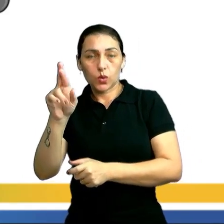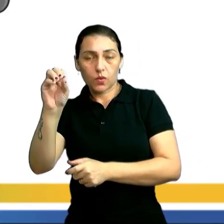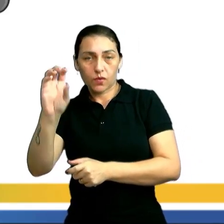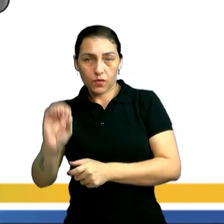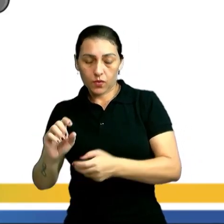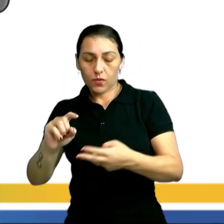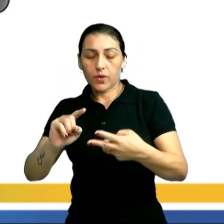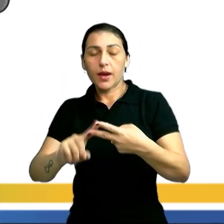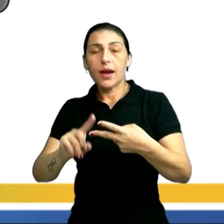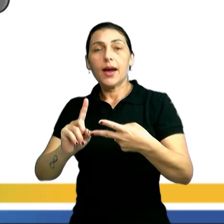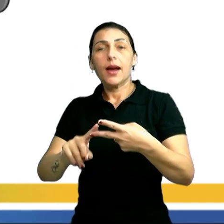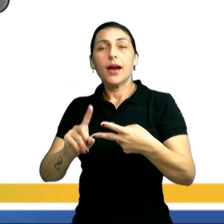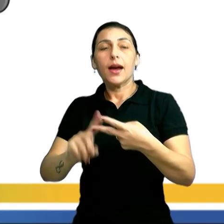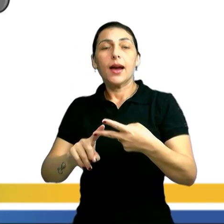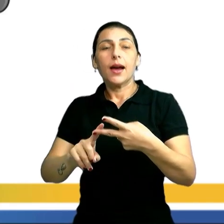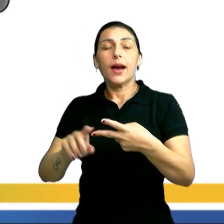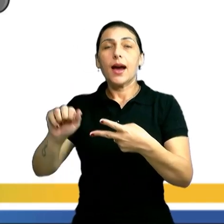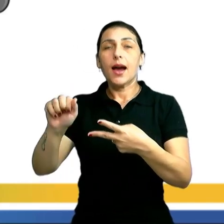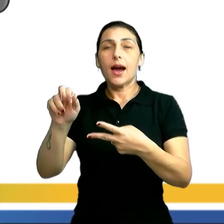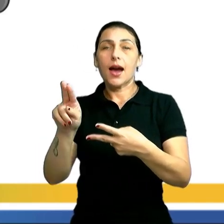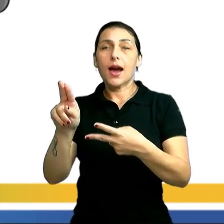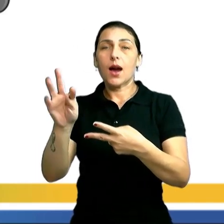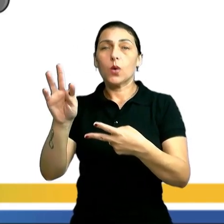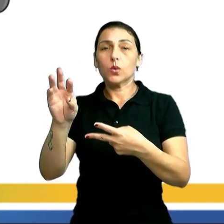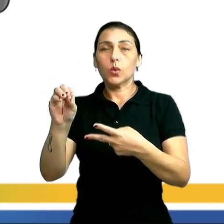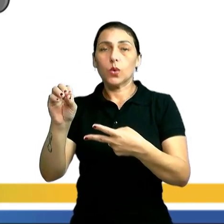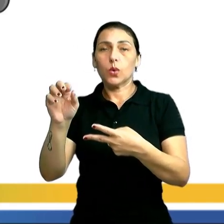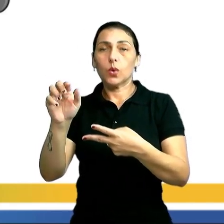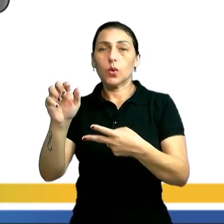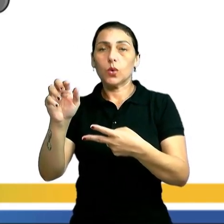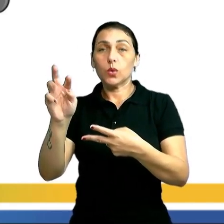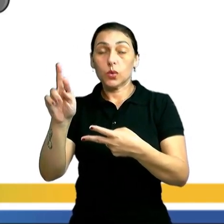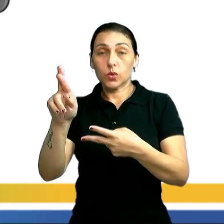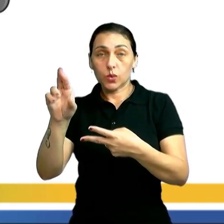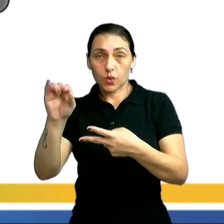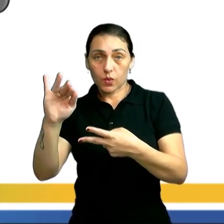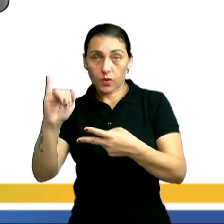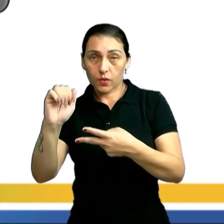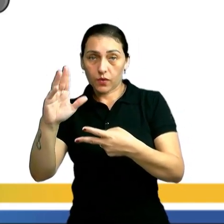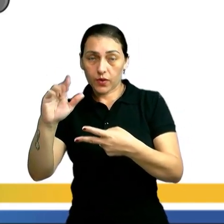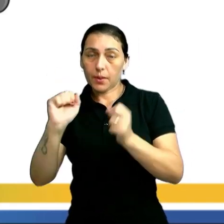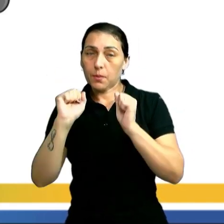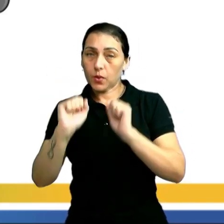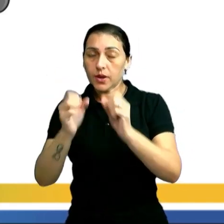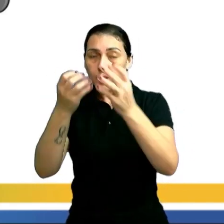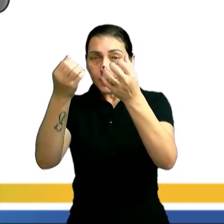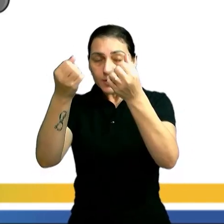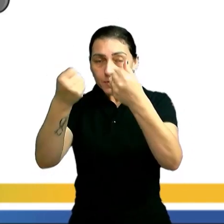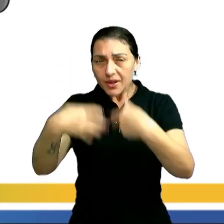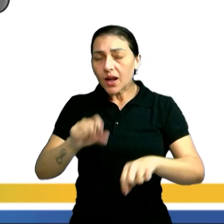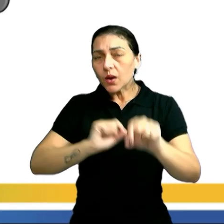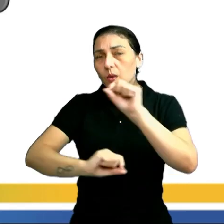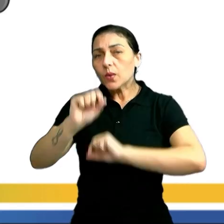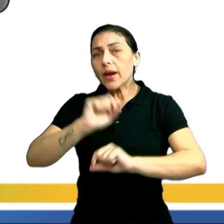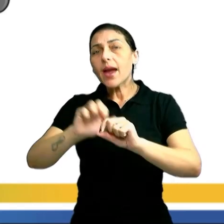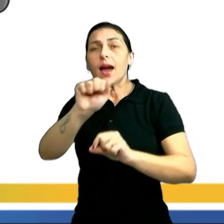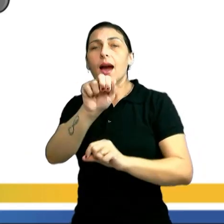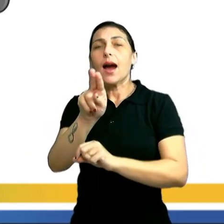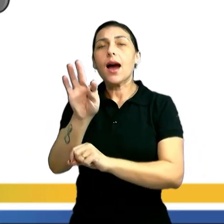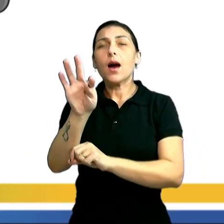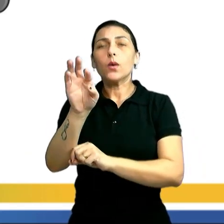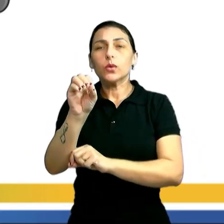a hipótese autotrófica, que diz que o primeiro ser vivo poderia ter sido um ser autótrofo.